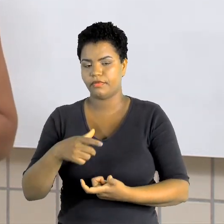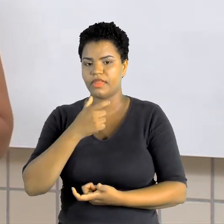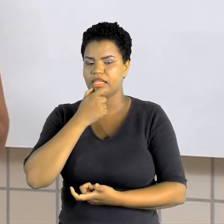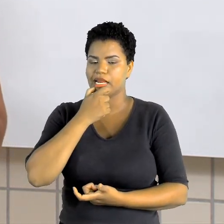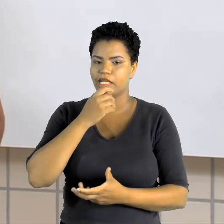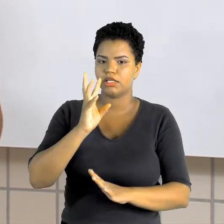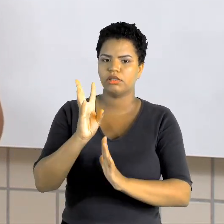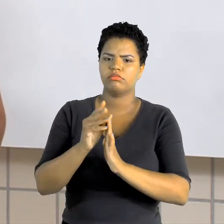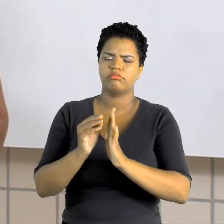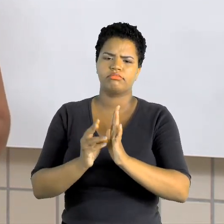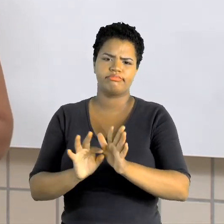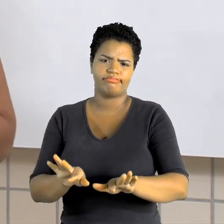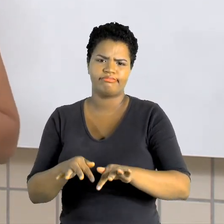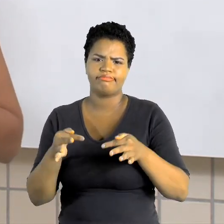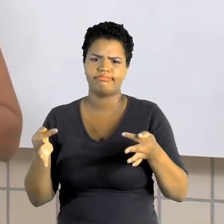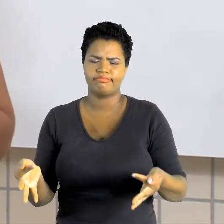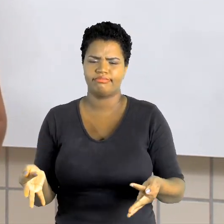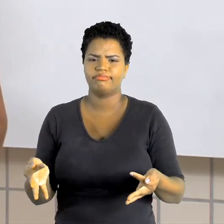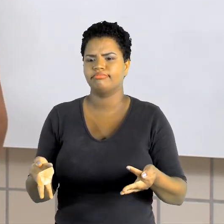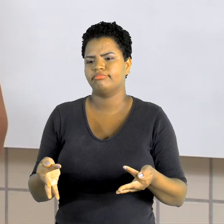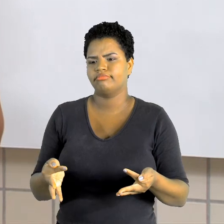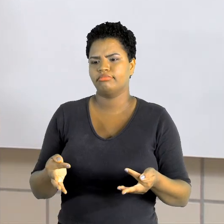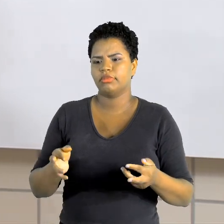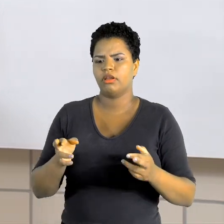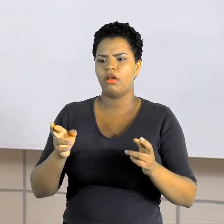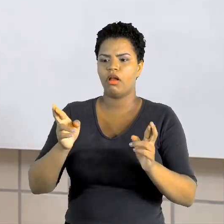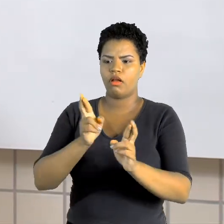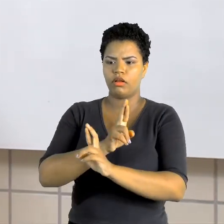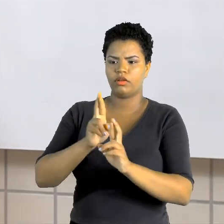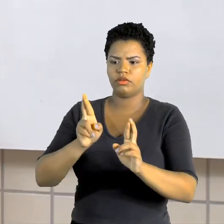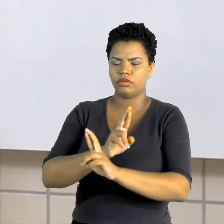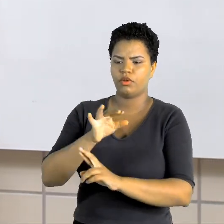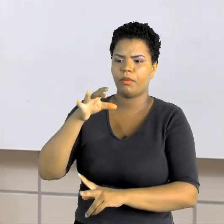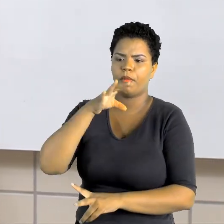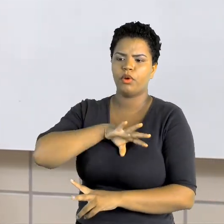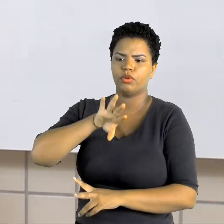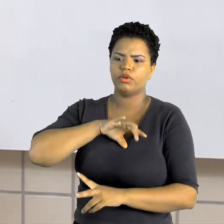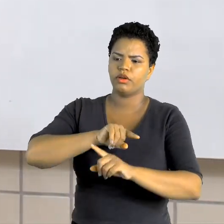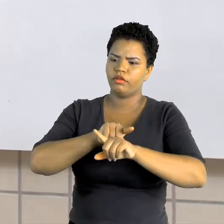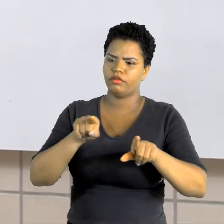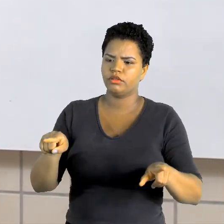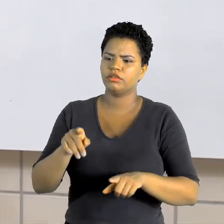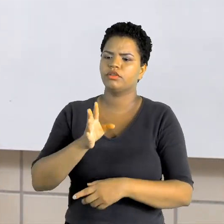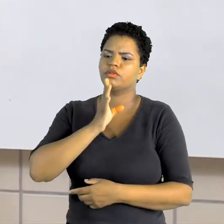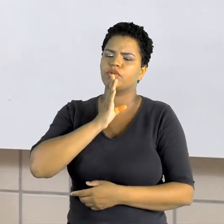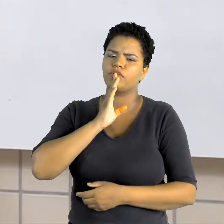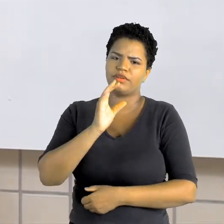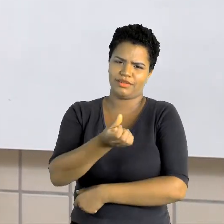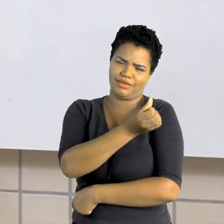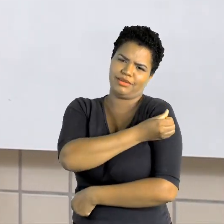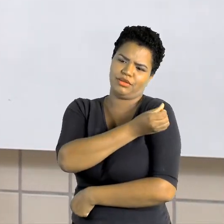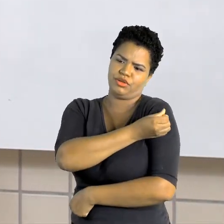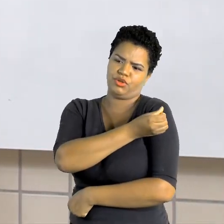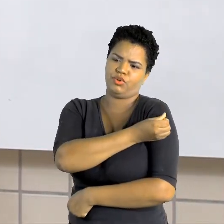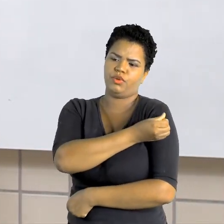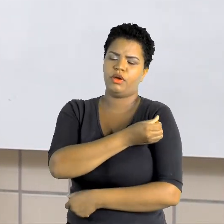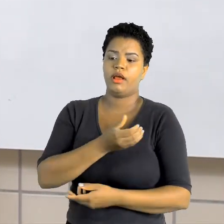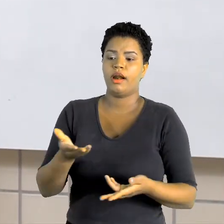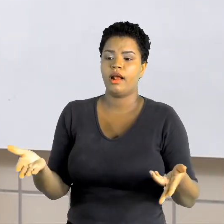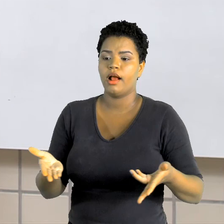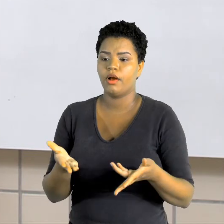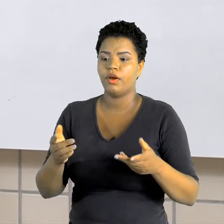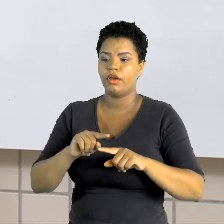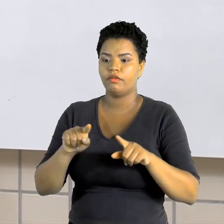conteúdo bem simples mesmo, relacionando aí com a língua portuguesa que você já viu lá no 6º ano e agora você vai